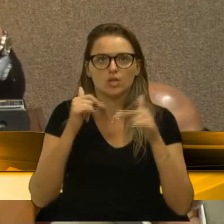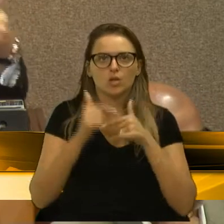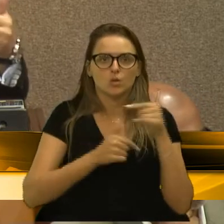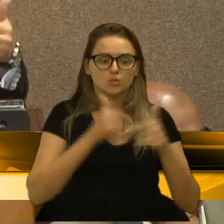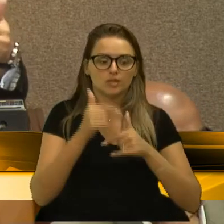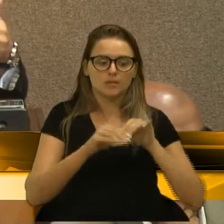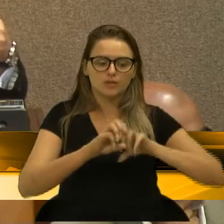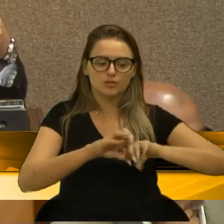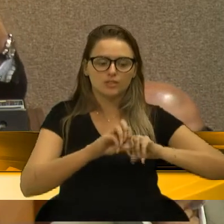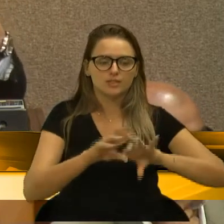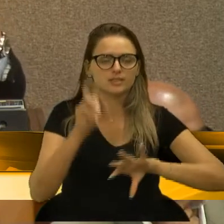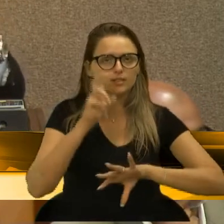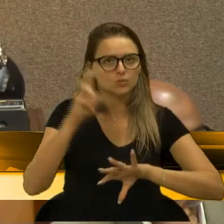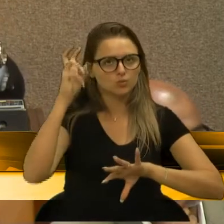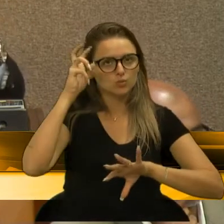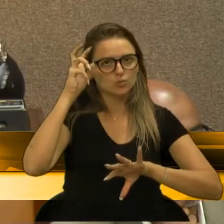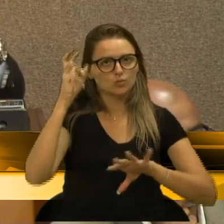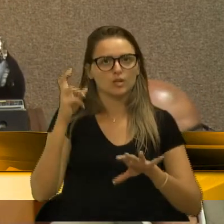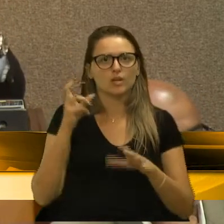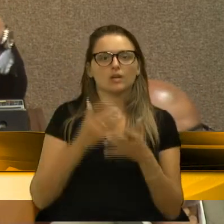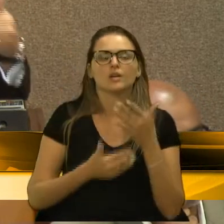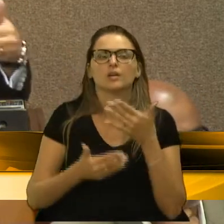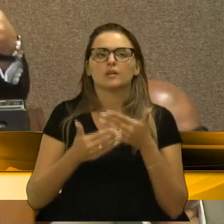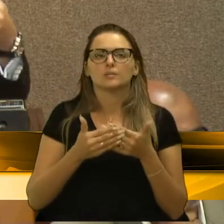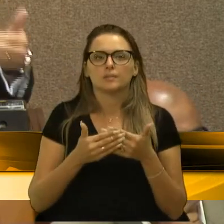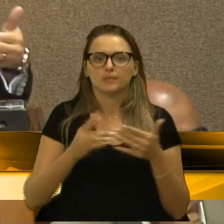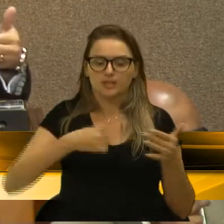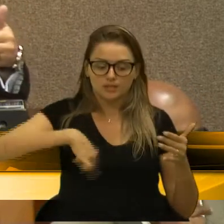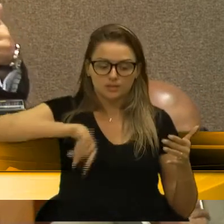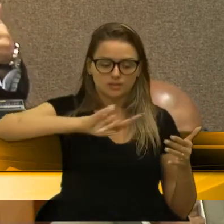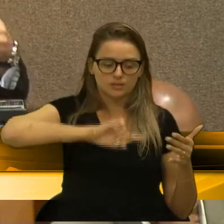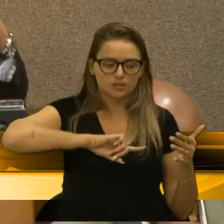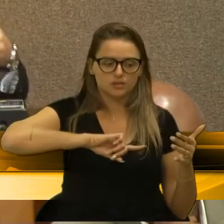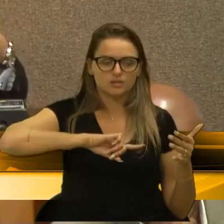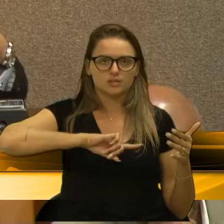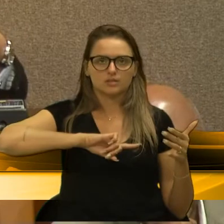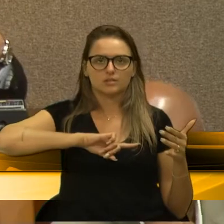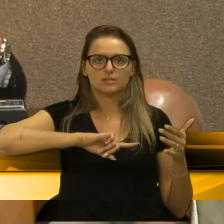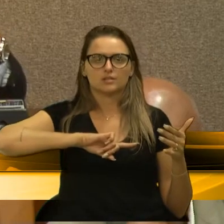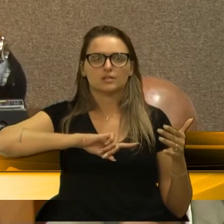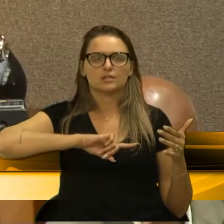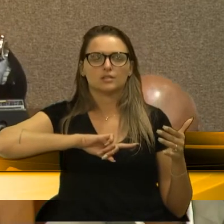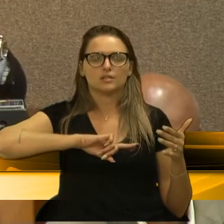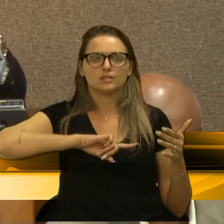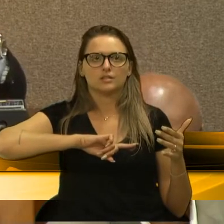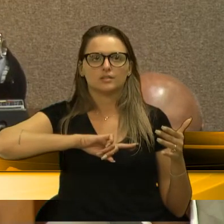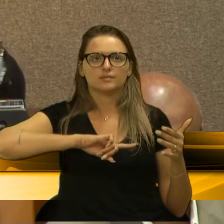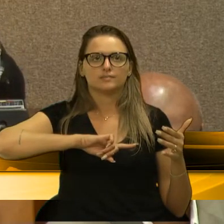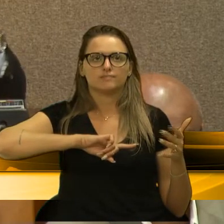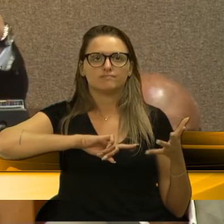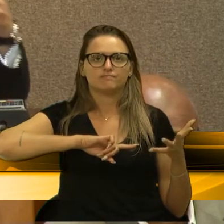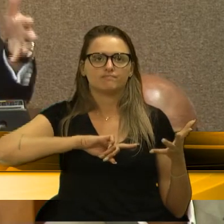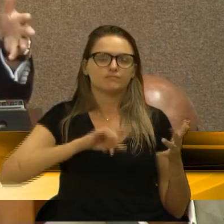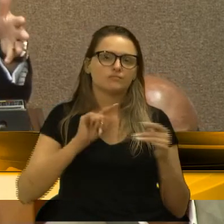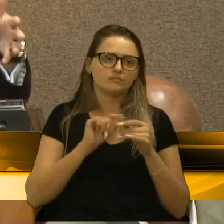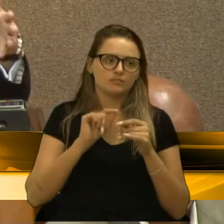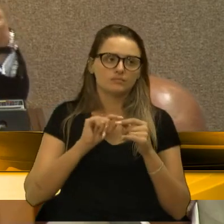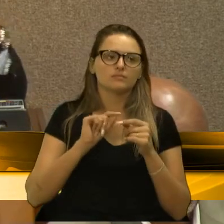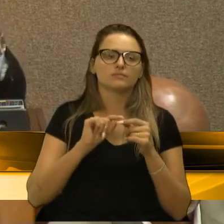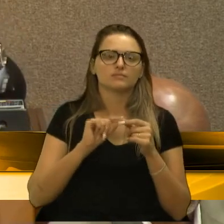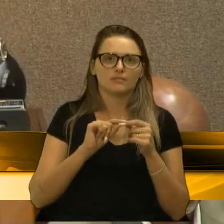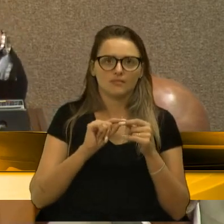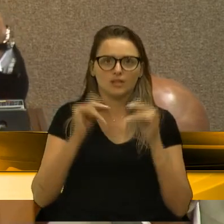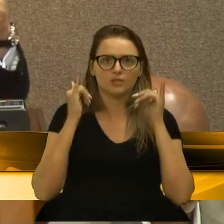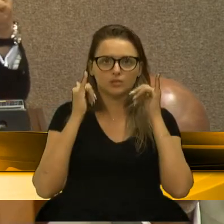cultural nesse sentido, para que nós venhamos fazer com que o transporte público